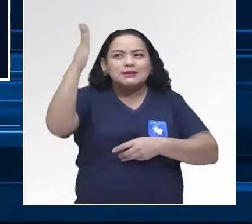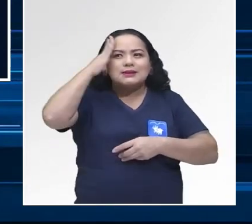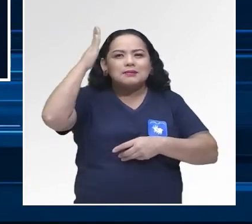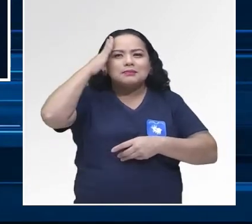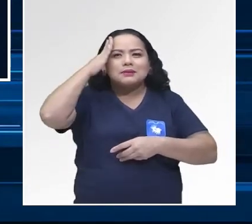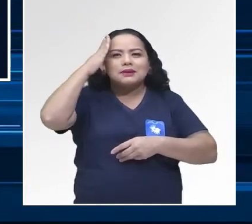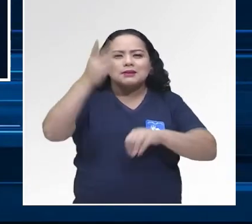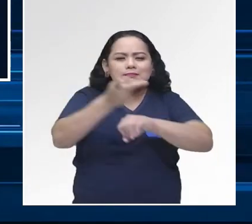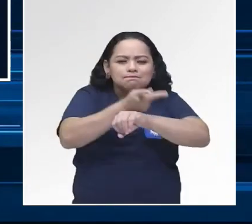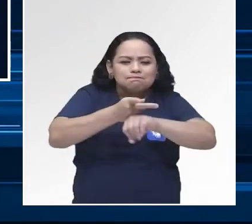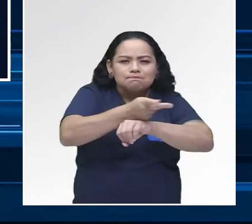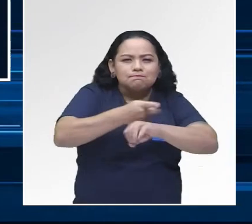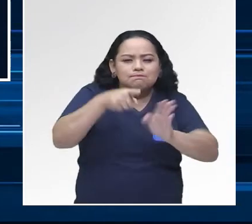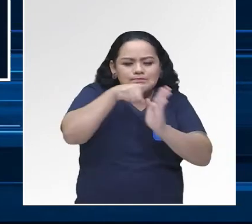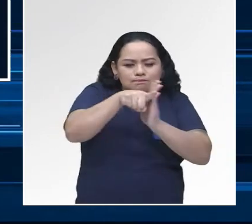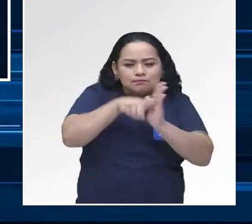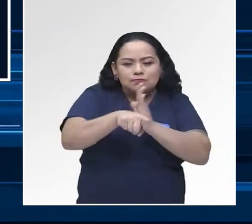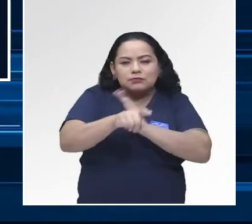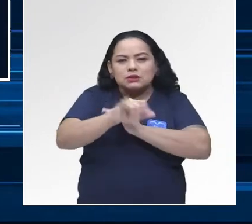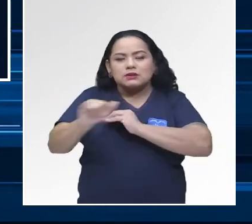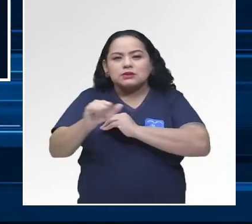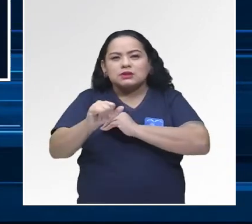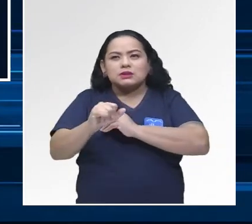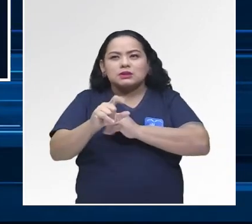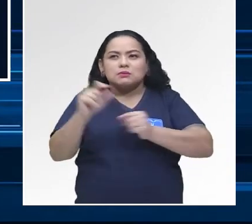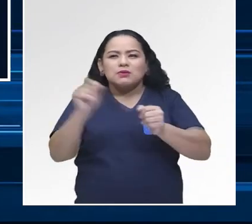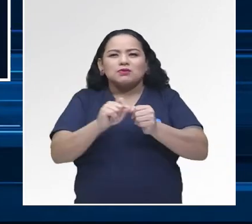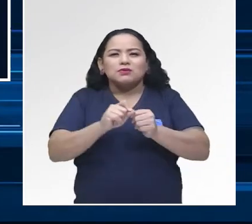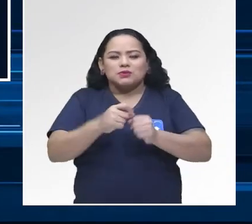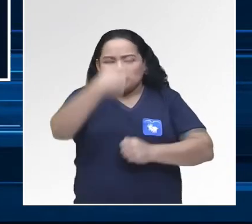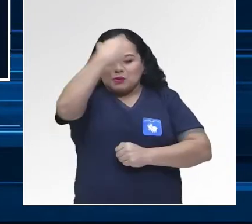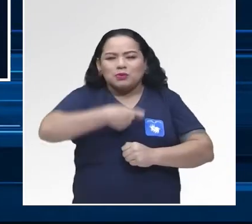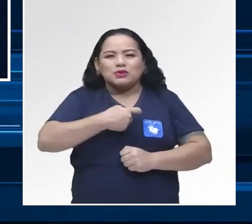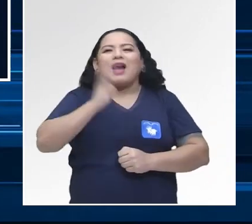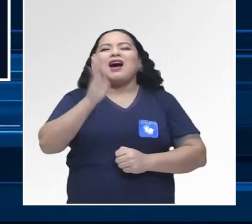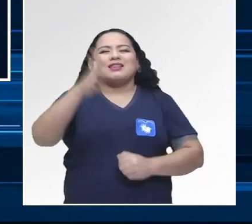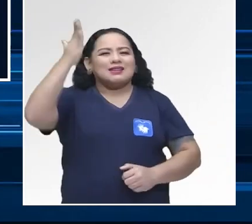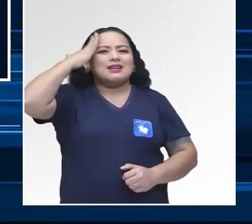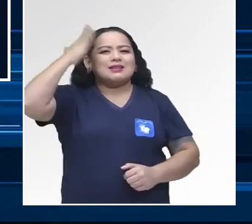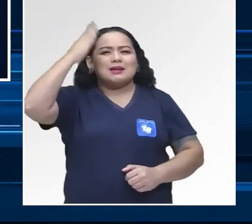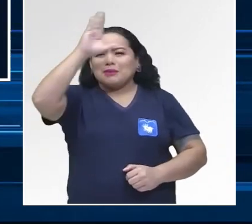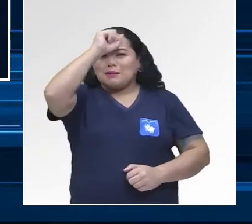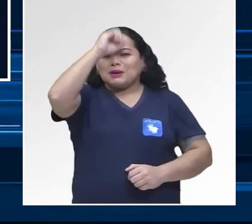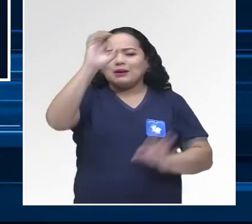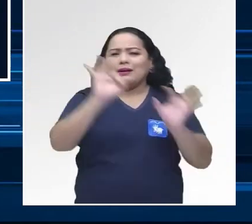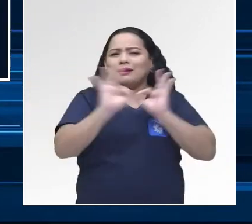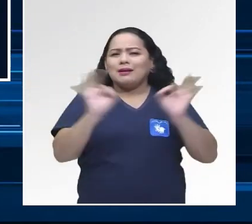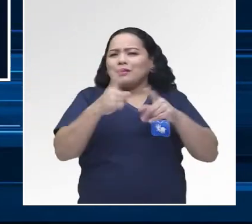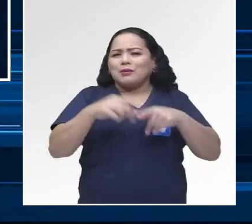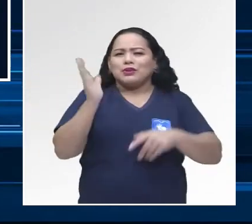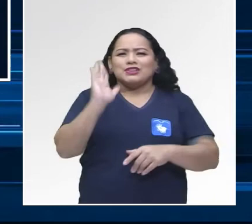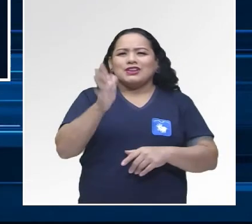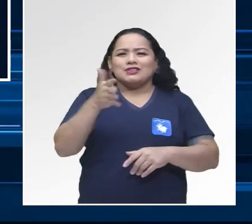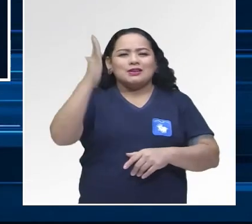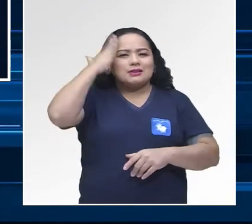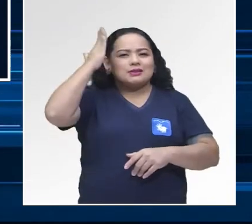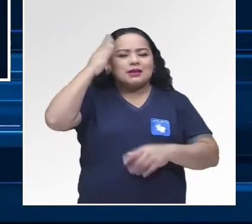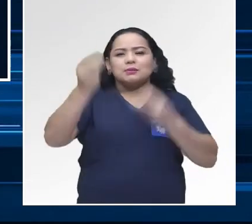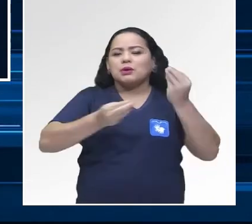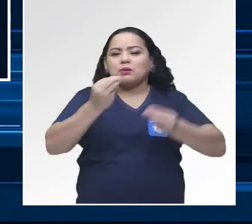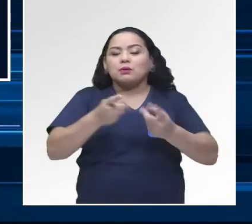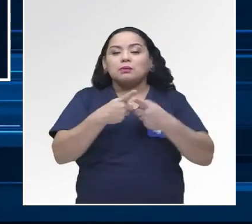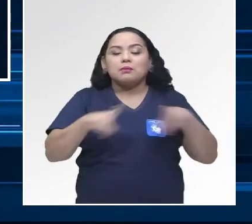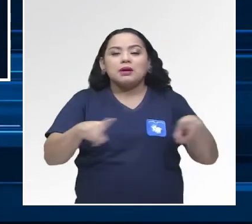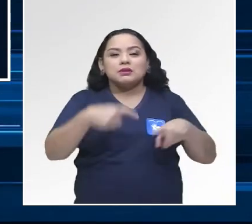busca o saber. Se você vai numa atitude que já sabe, você não aprende mais, porque você já sabe. Mas quando